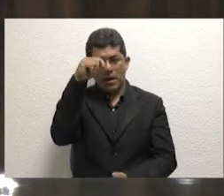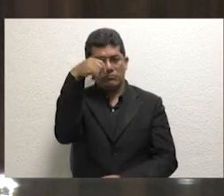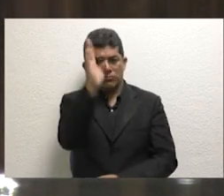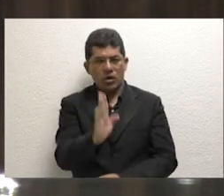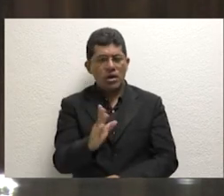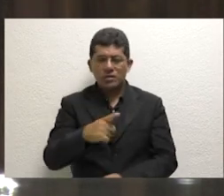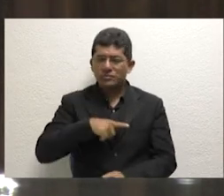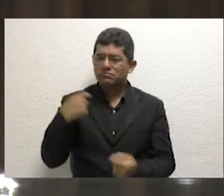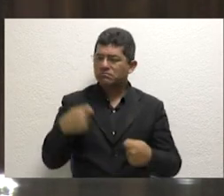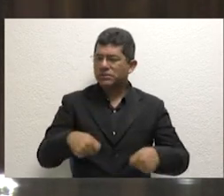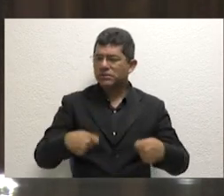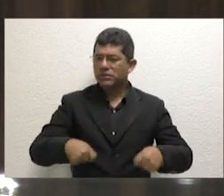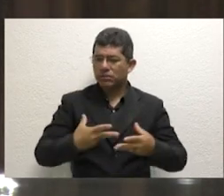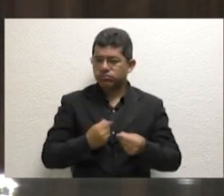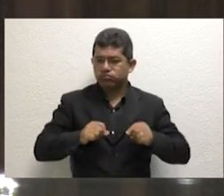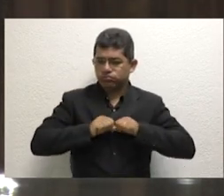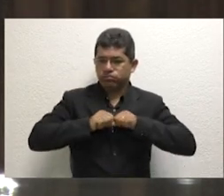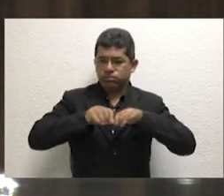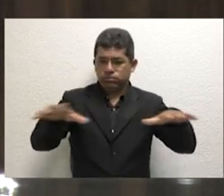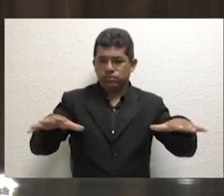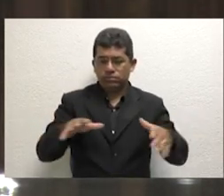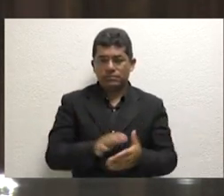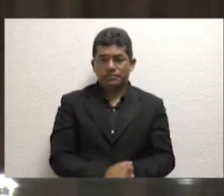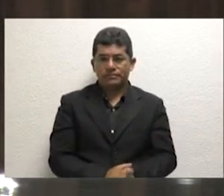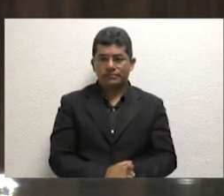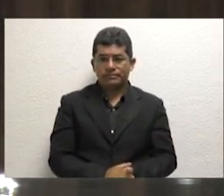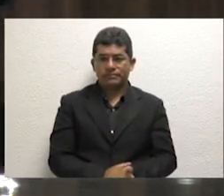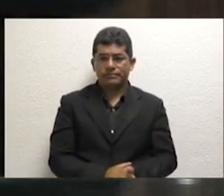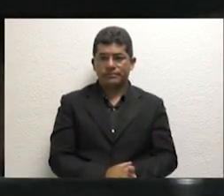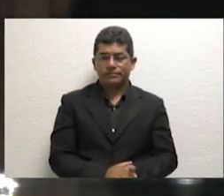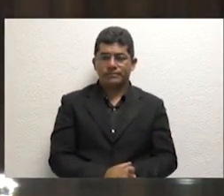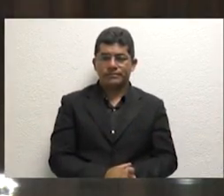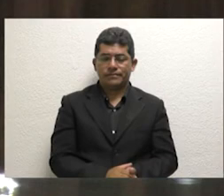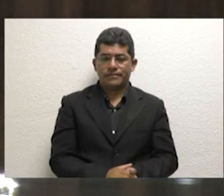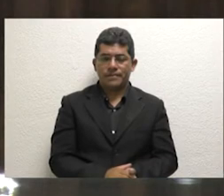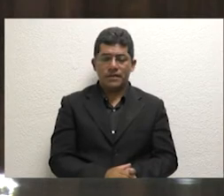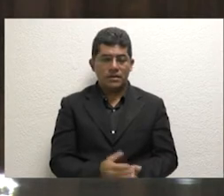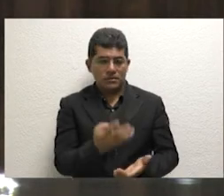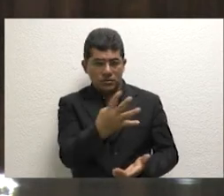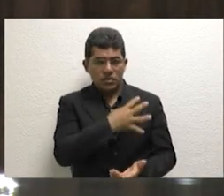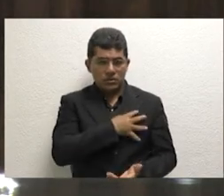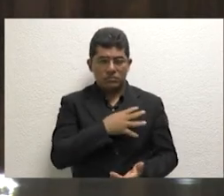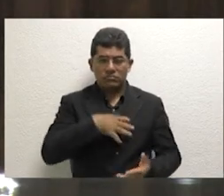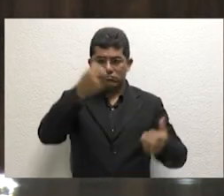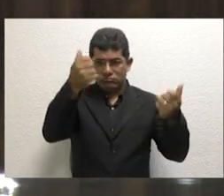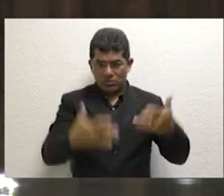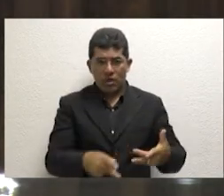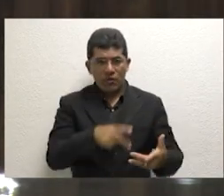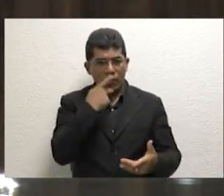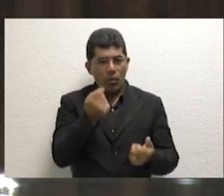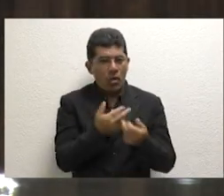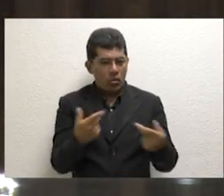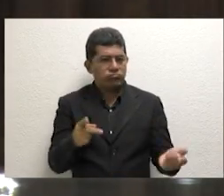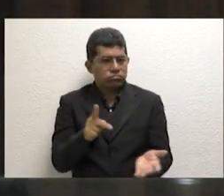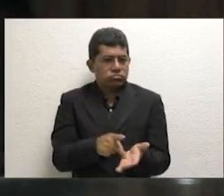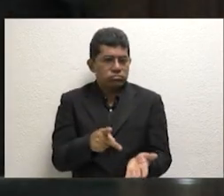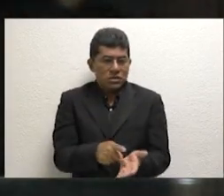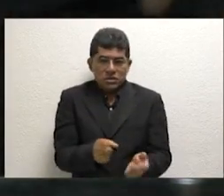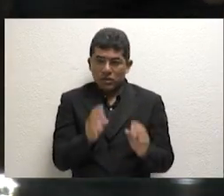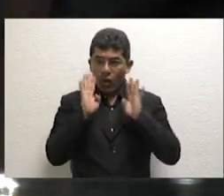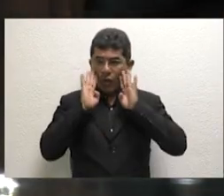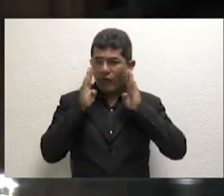carente desse investimento e se o Serafim comentou uma coisa que é verdade se nós não nos